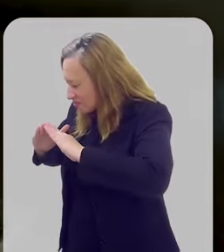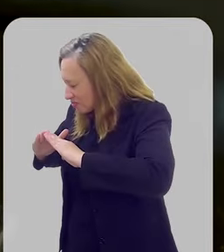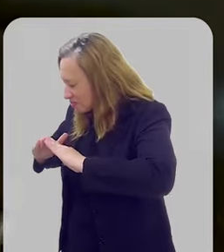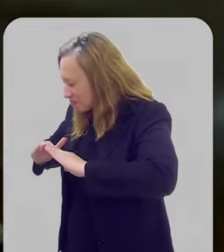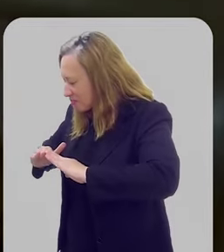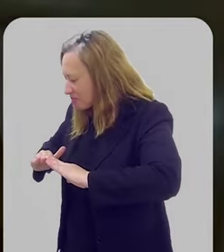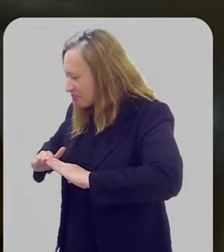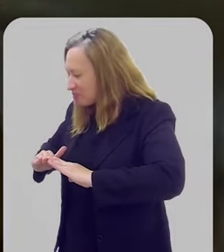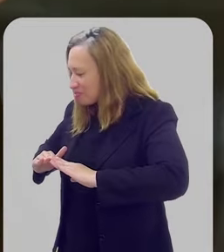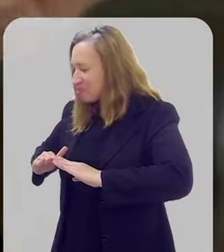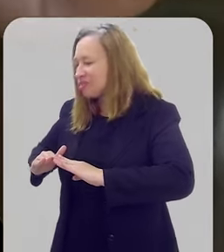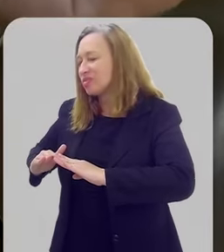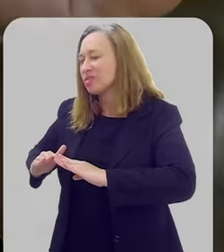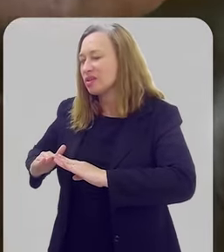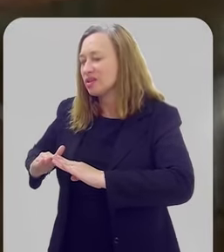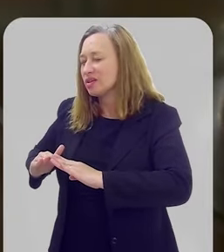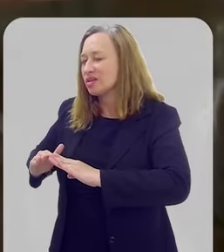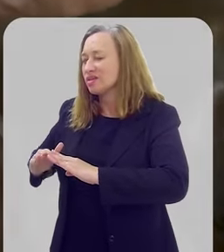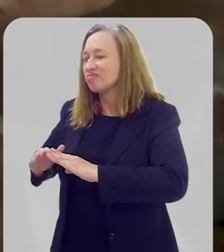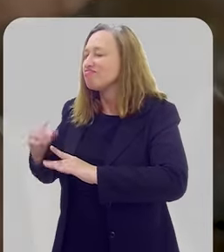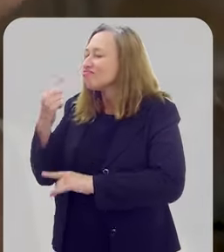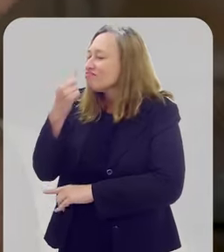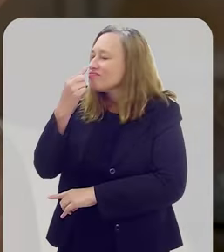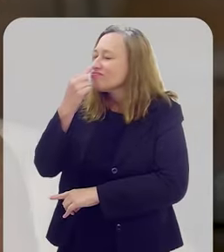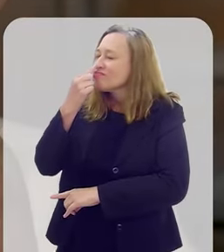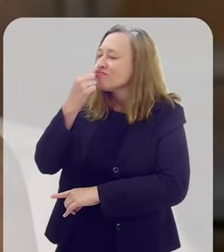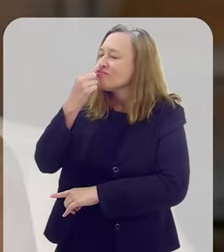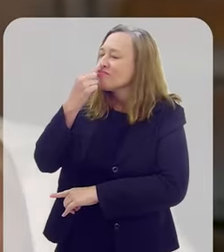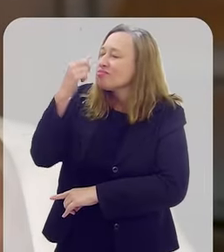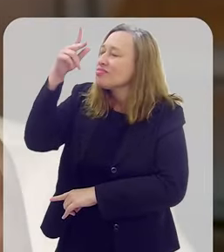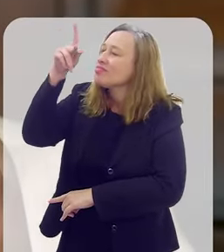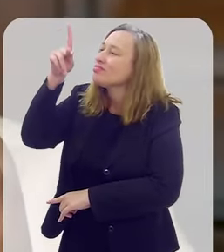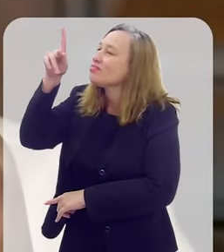adorar Na Sala do